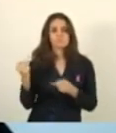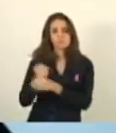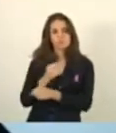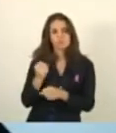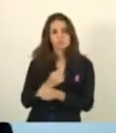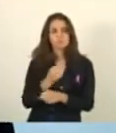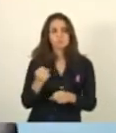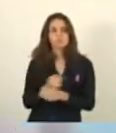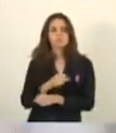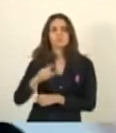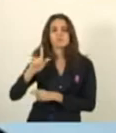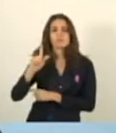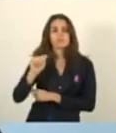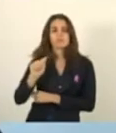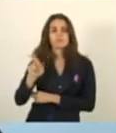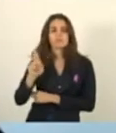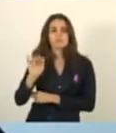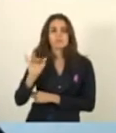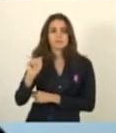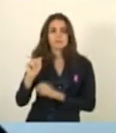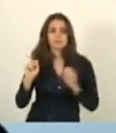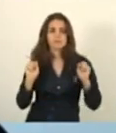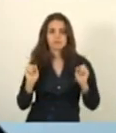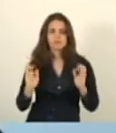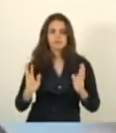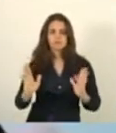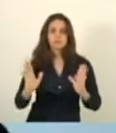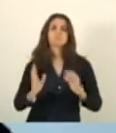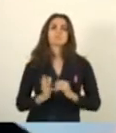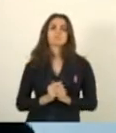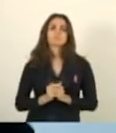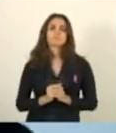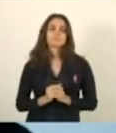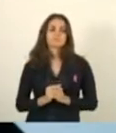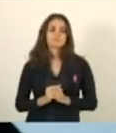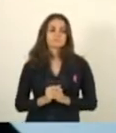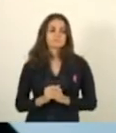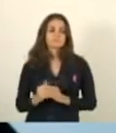galeria, toda uma nova construção, no modelo